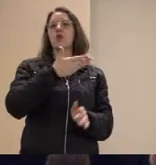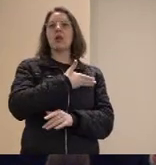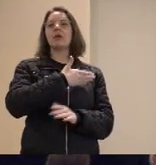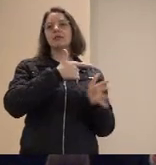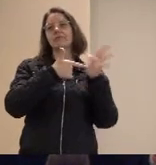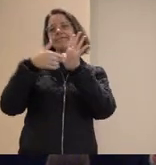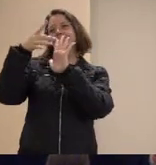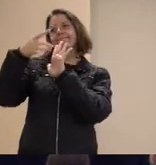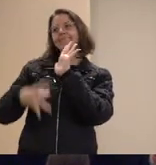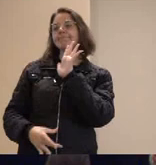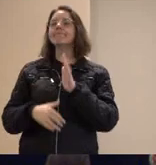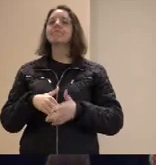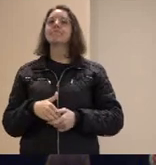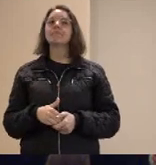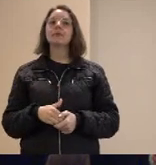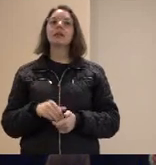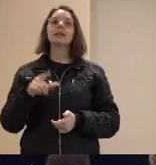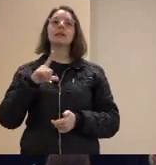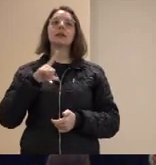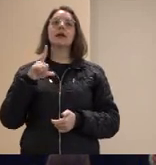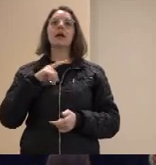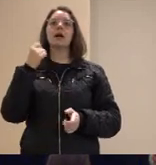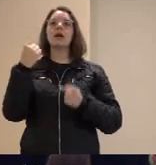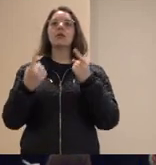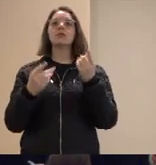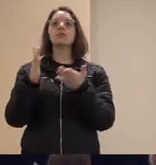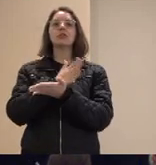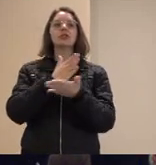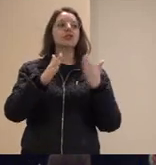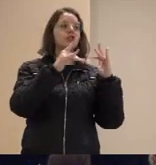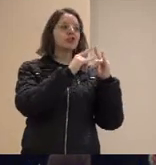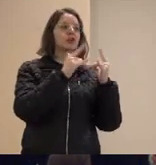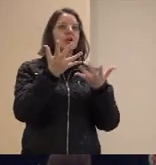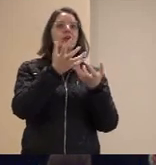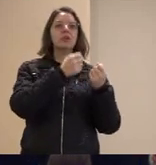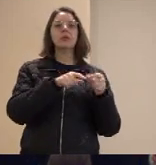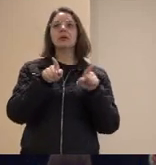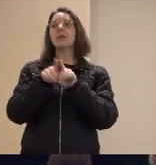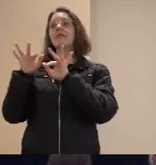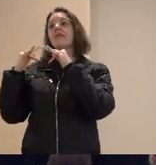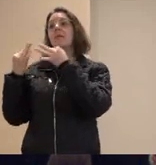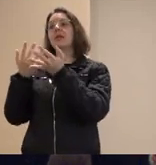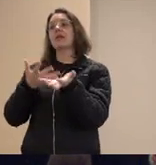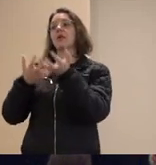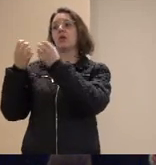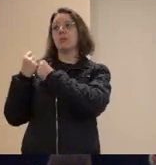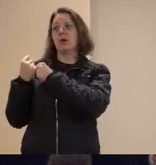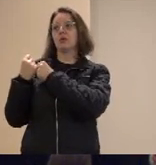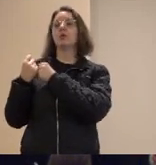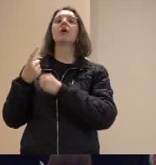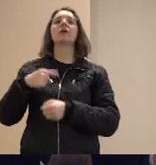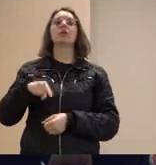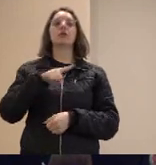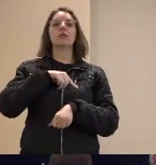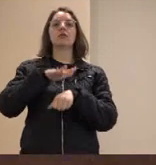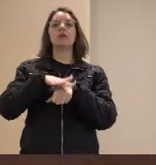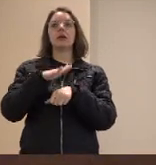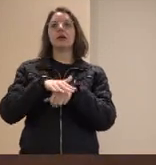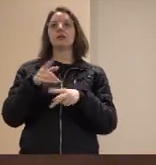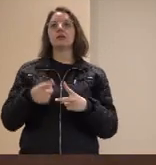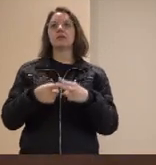colegas. Nós temos aí unidades de acolhimento, acolhimento familiar, isso a gente fez na